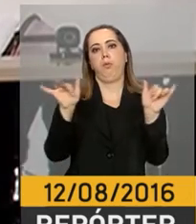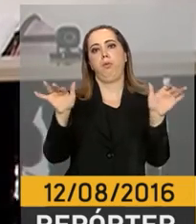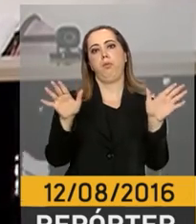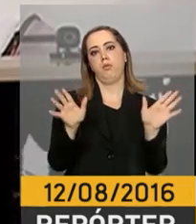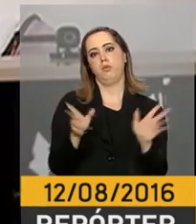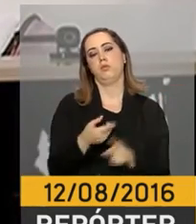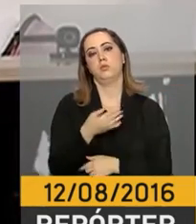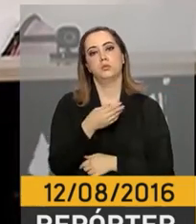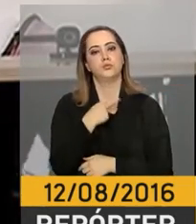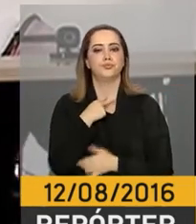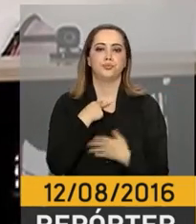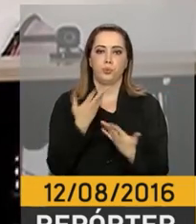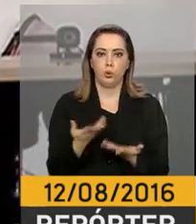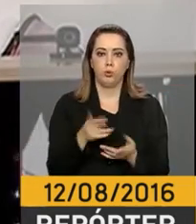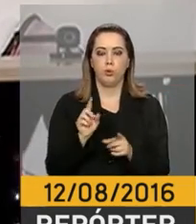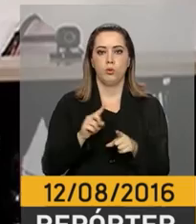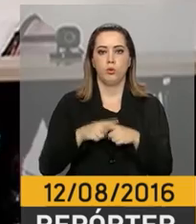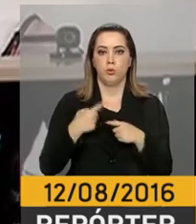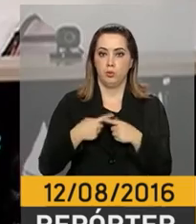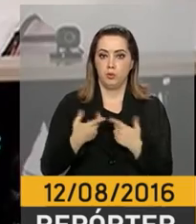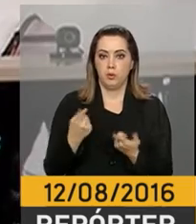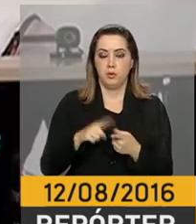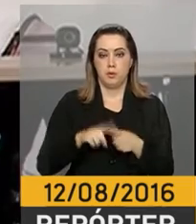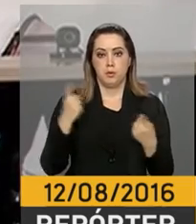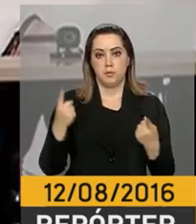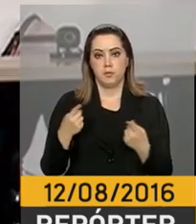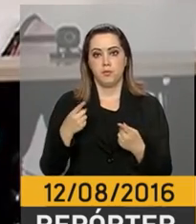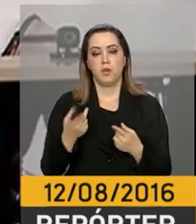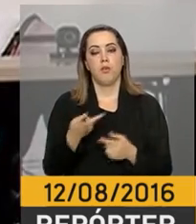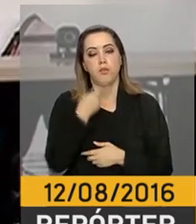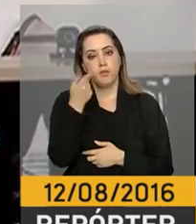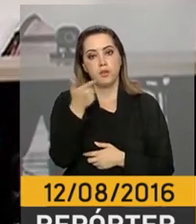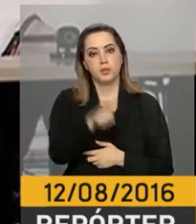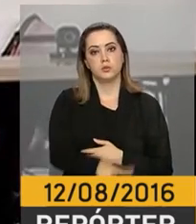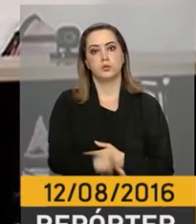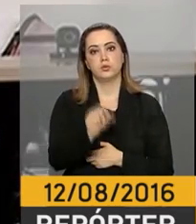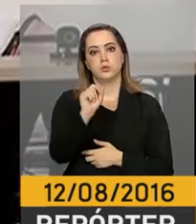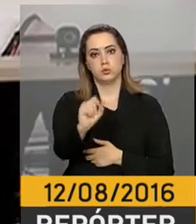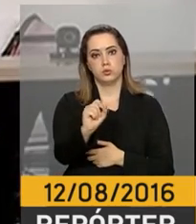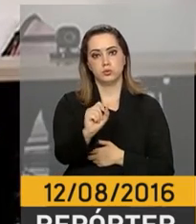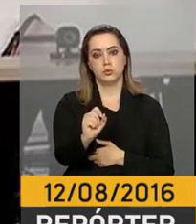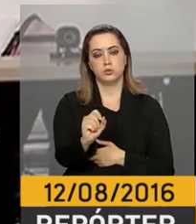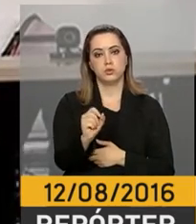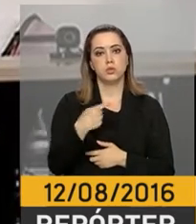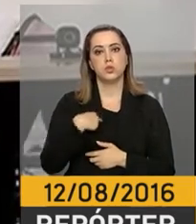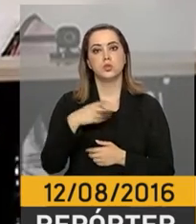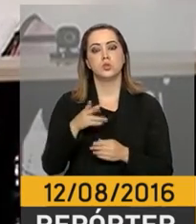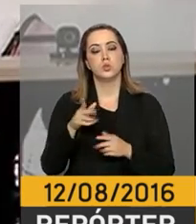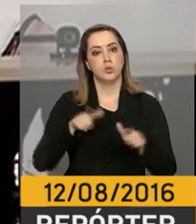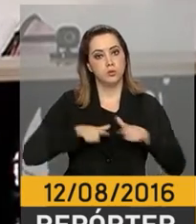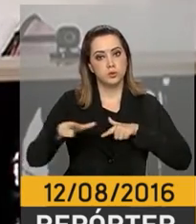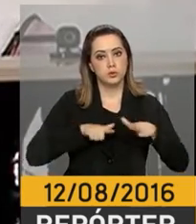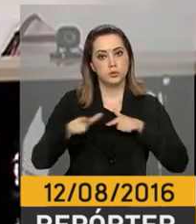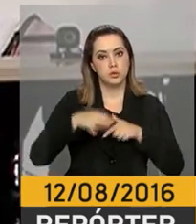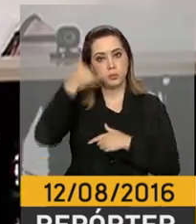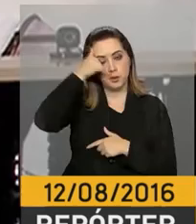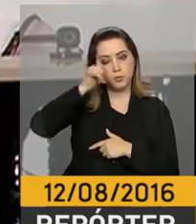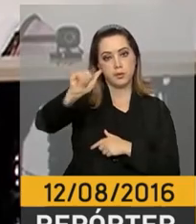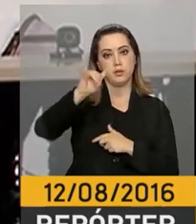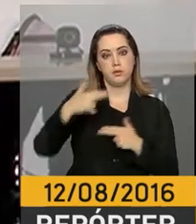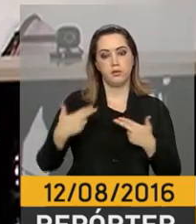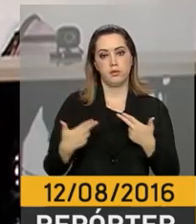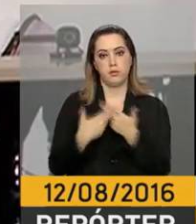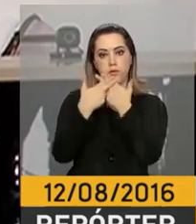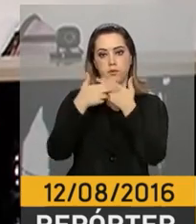declaração sobre a operação ou as circunstâncias. Volto a lhe dizer, a ação antiterror e outras tantas que estão